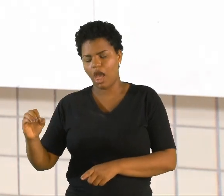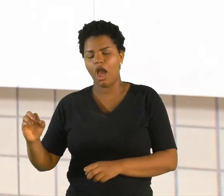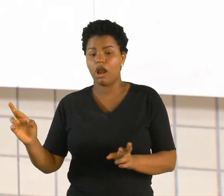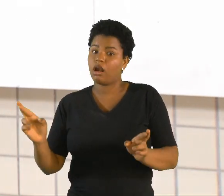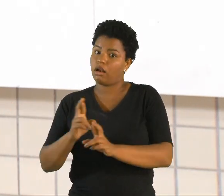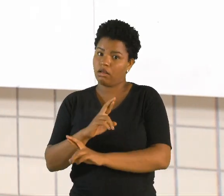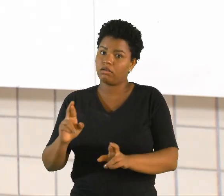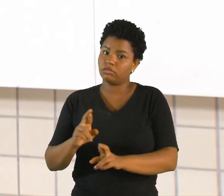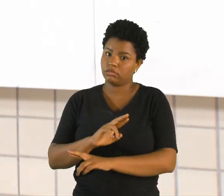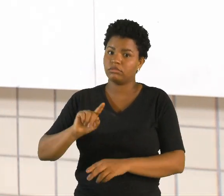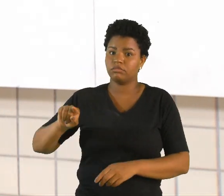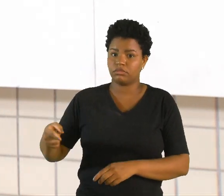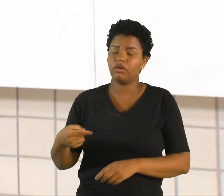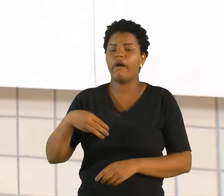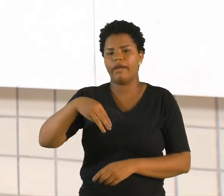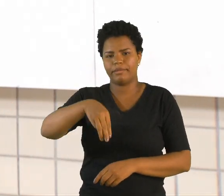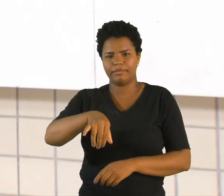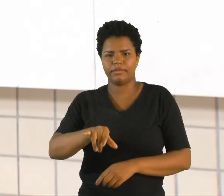1000. Então,